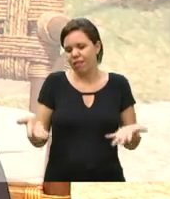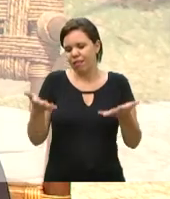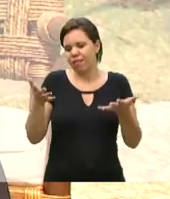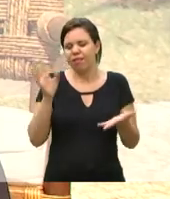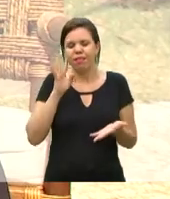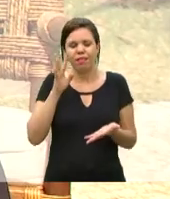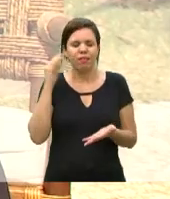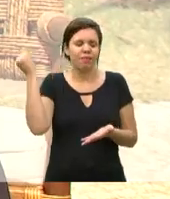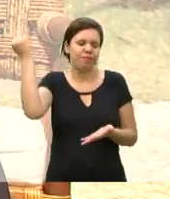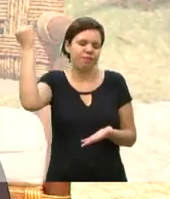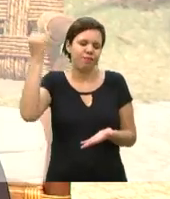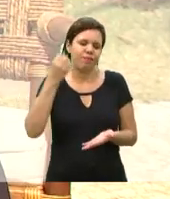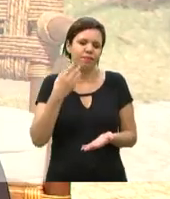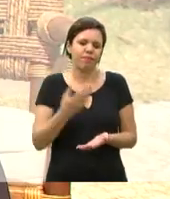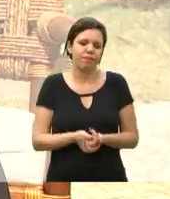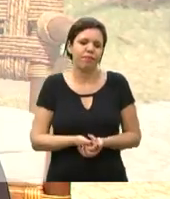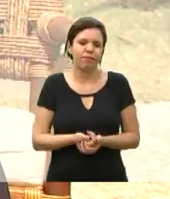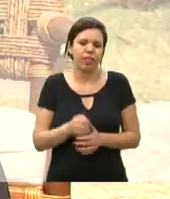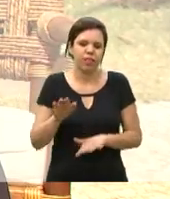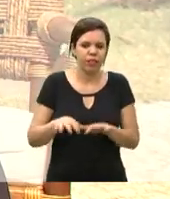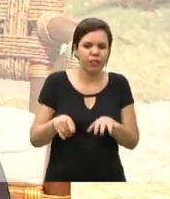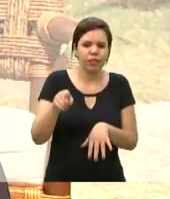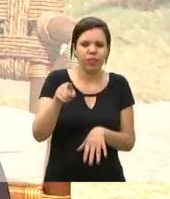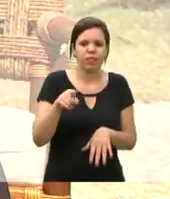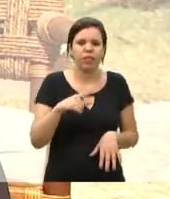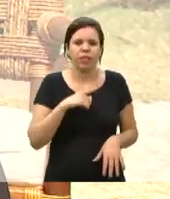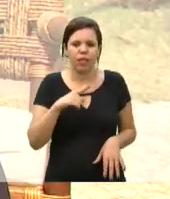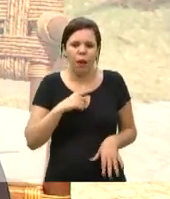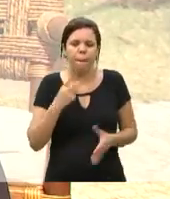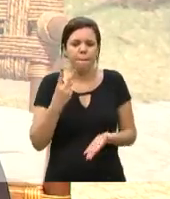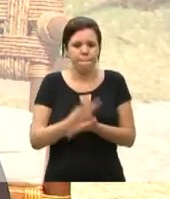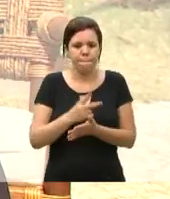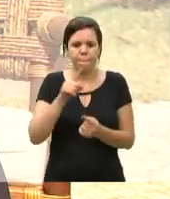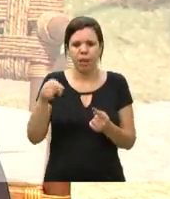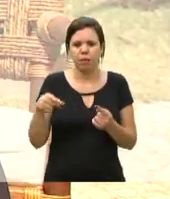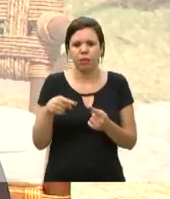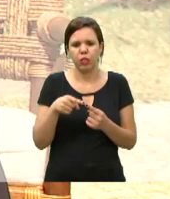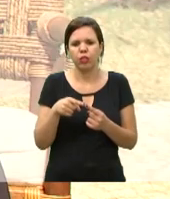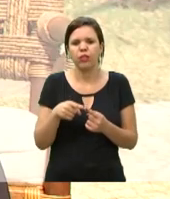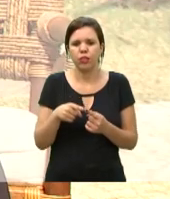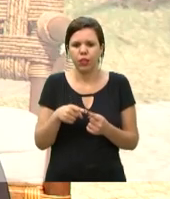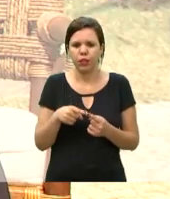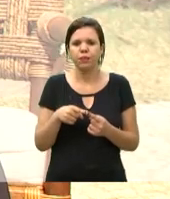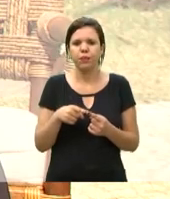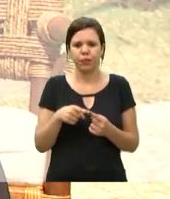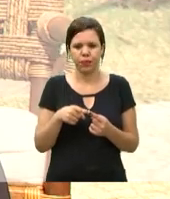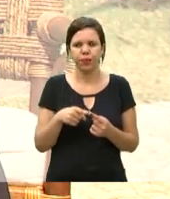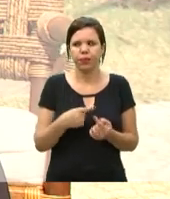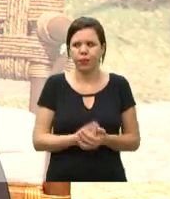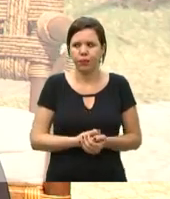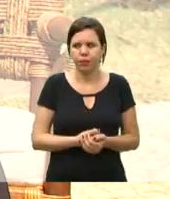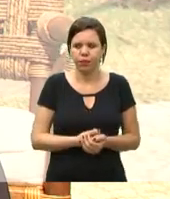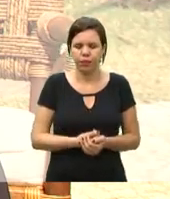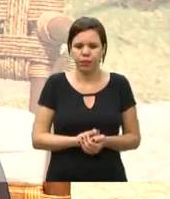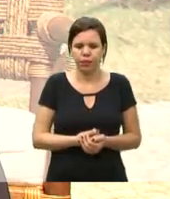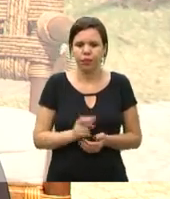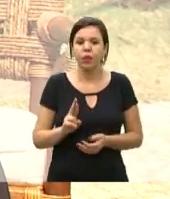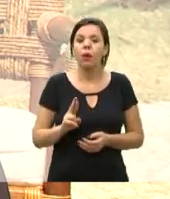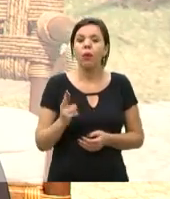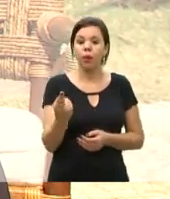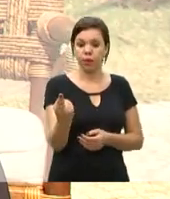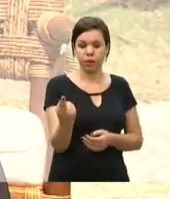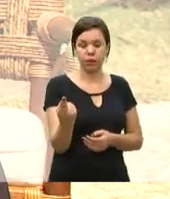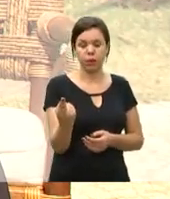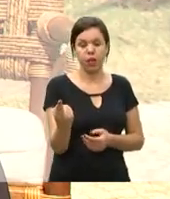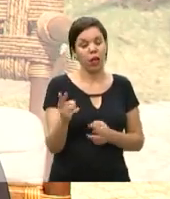ficam importantes, porque às vezes você tem um mesmo objetivo, não é? E o